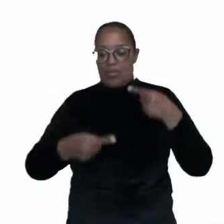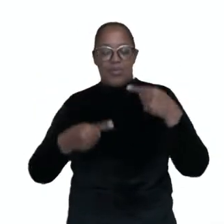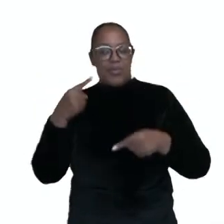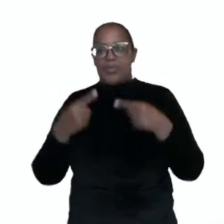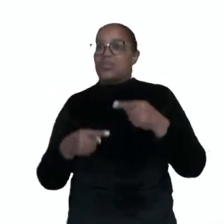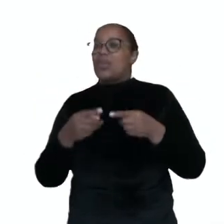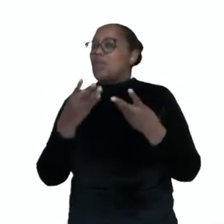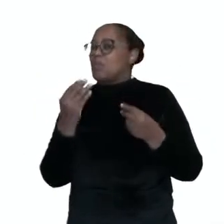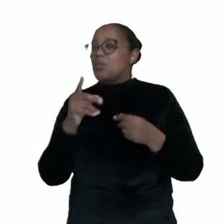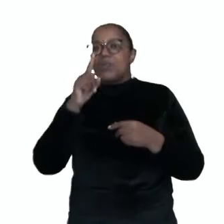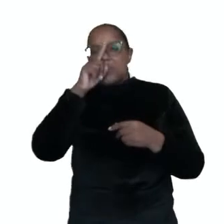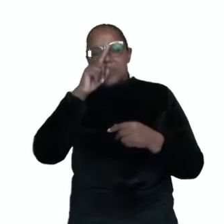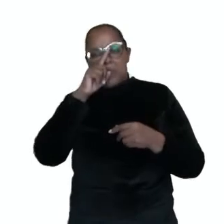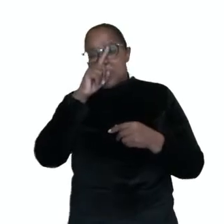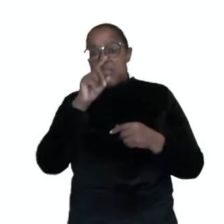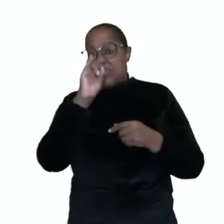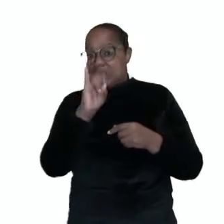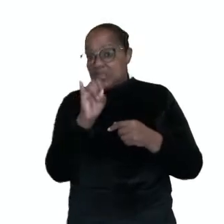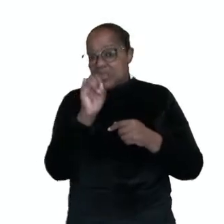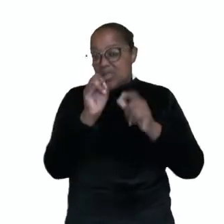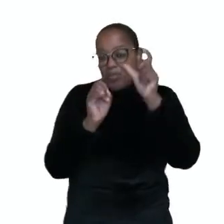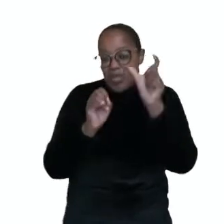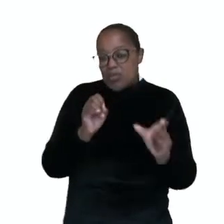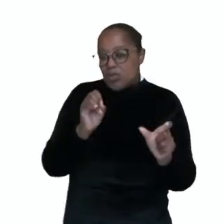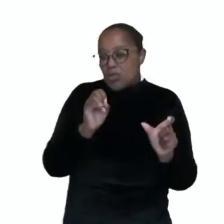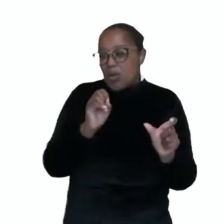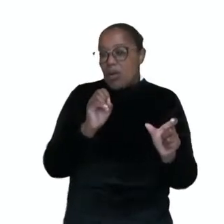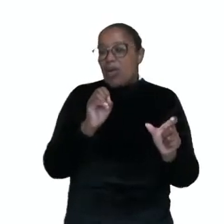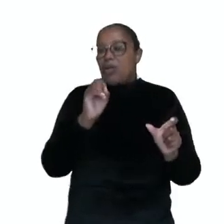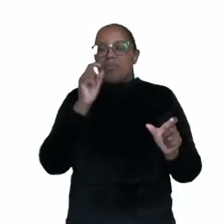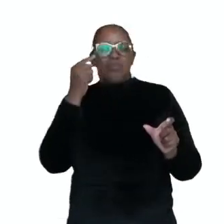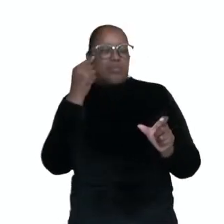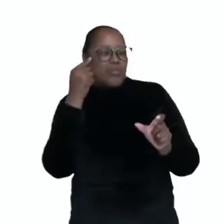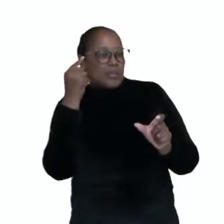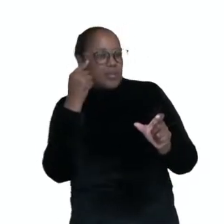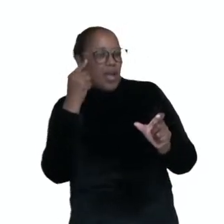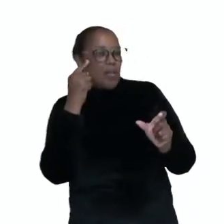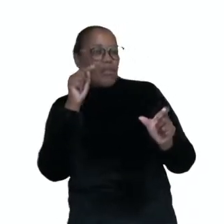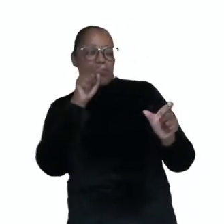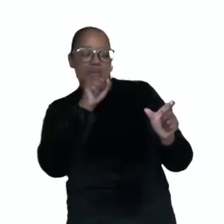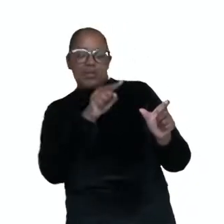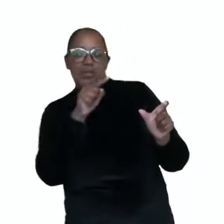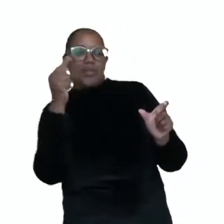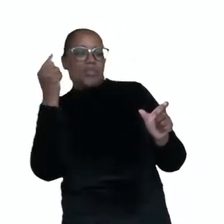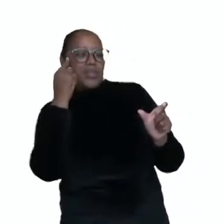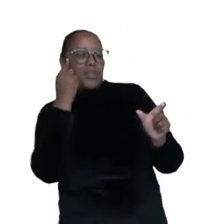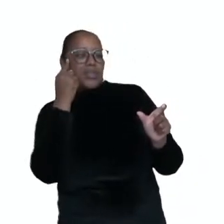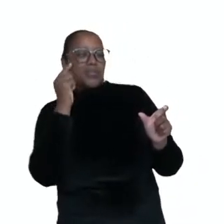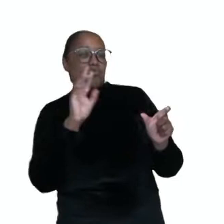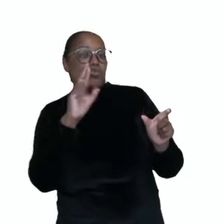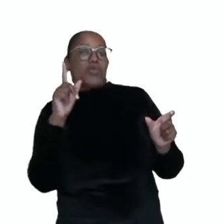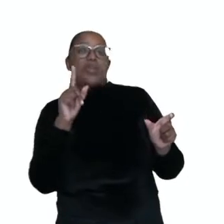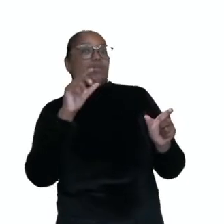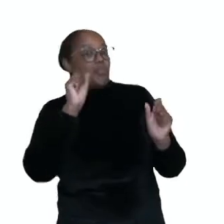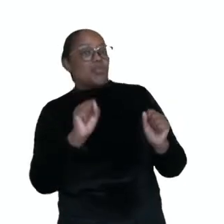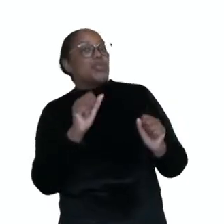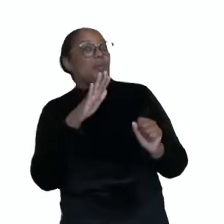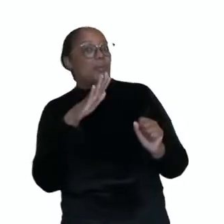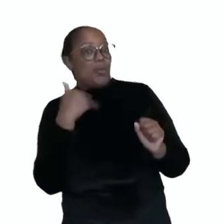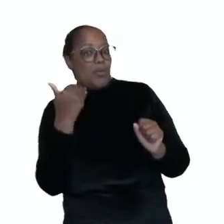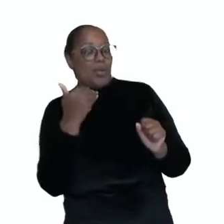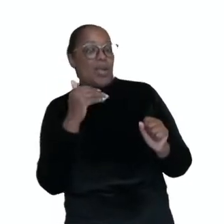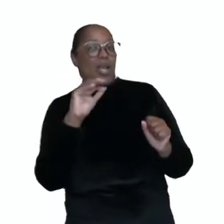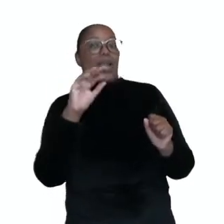é perigoso, né? Se alguém suspeita que você tem outro tipo de pensamento, você pode morrer, né? A Hannah